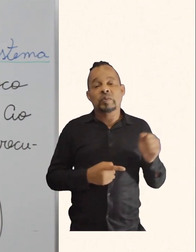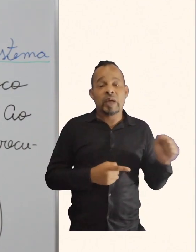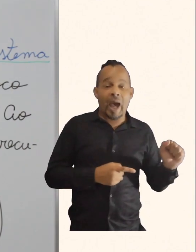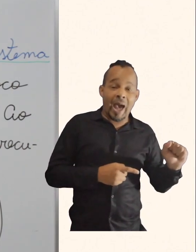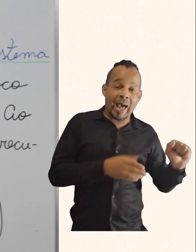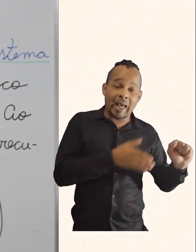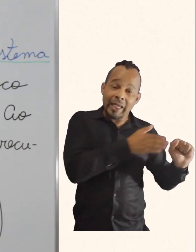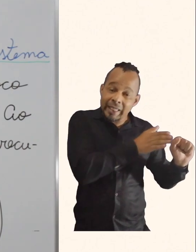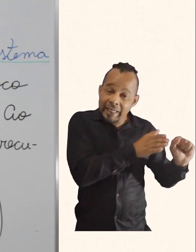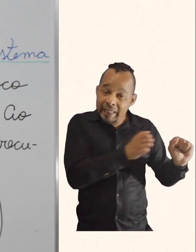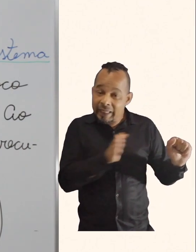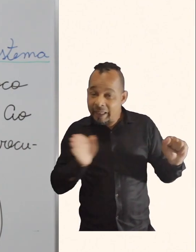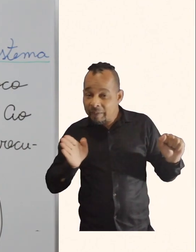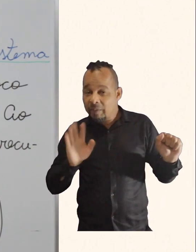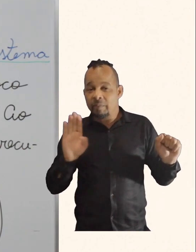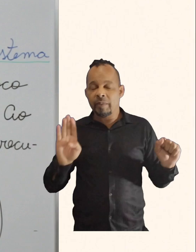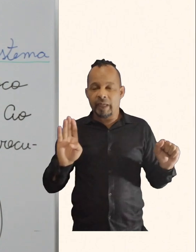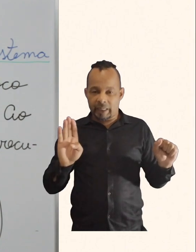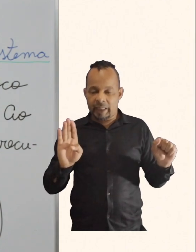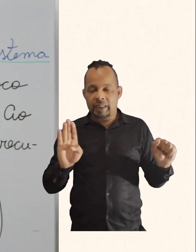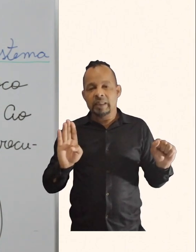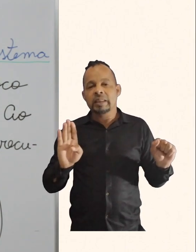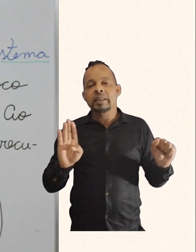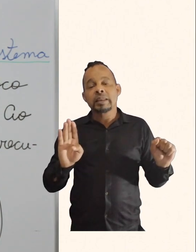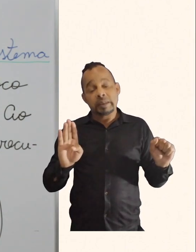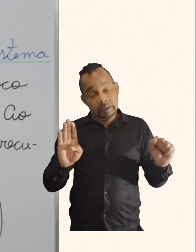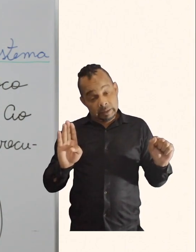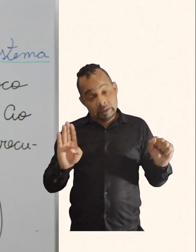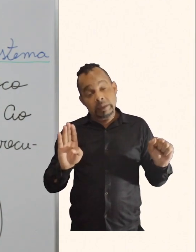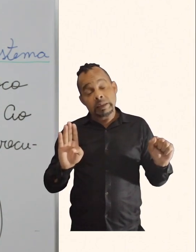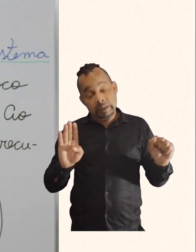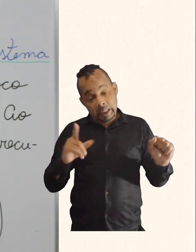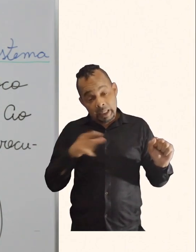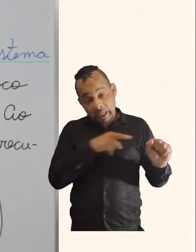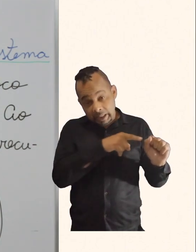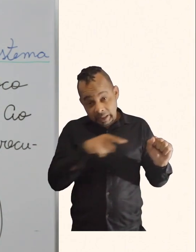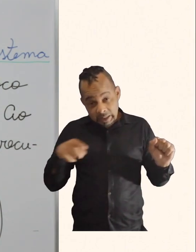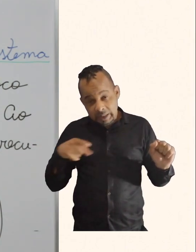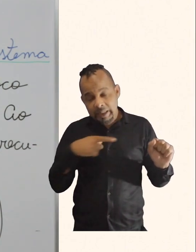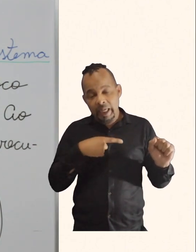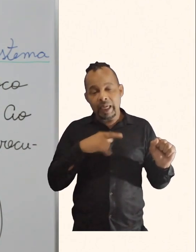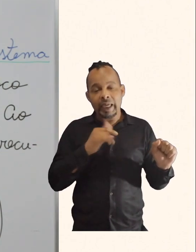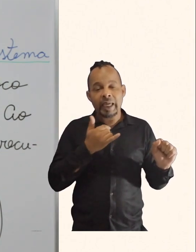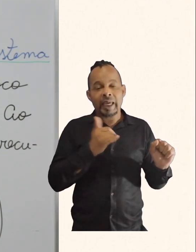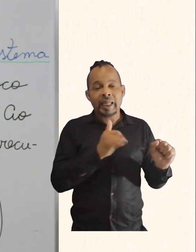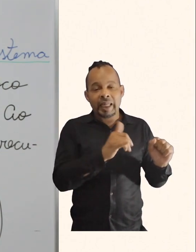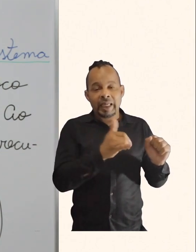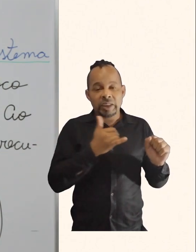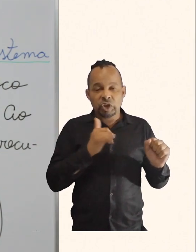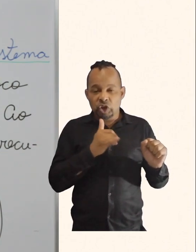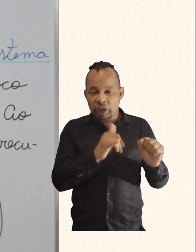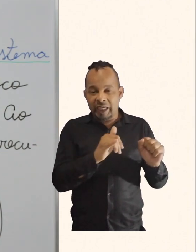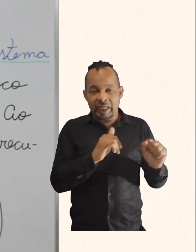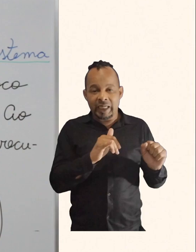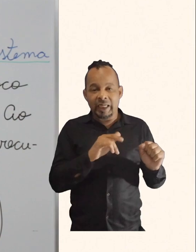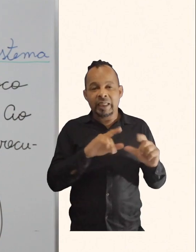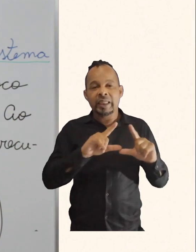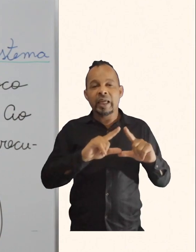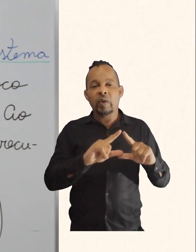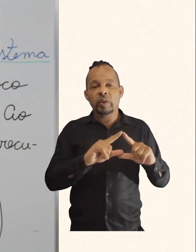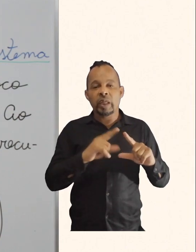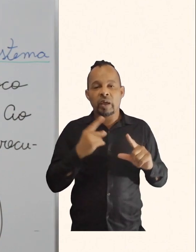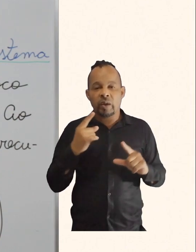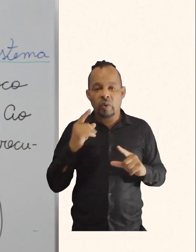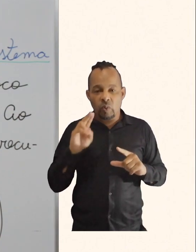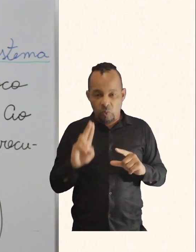A para um estado B, nós gastamos uma energia ΔU. Beleza? Então vamos lá,